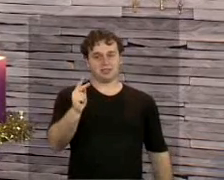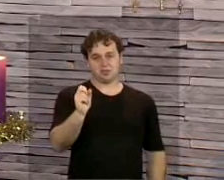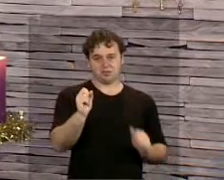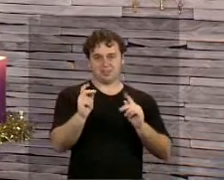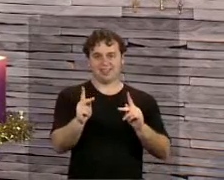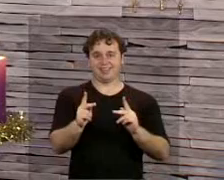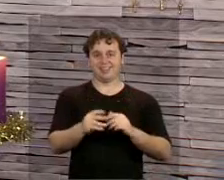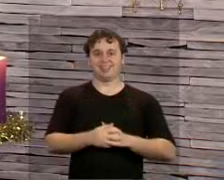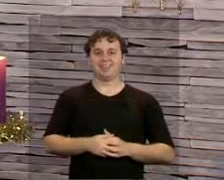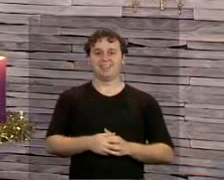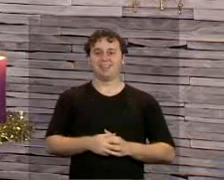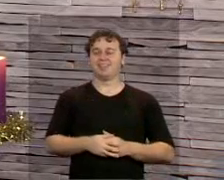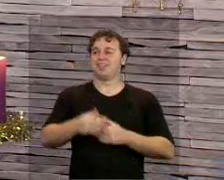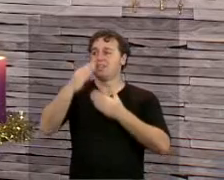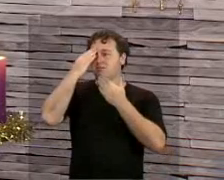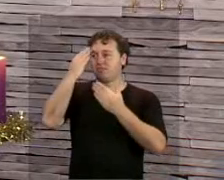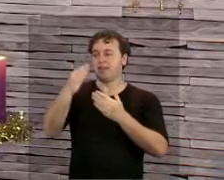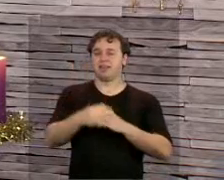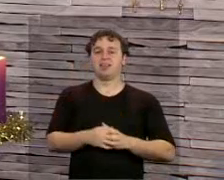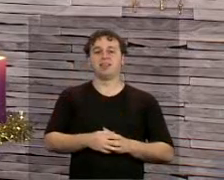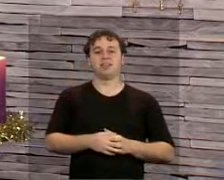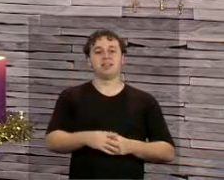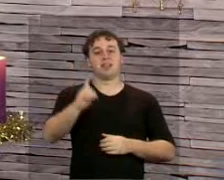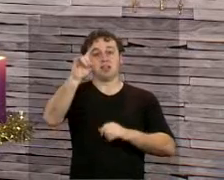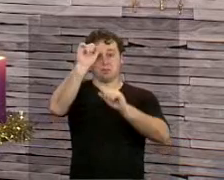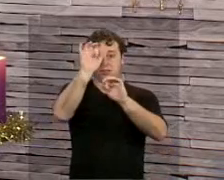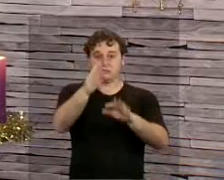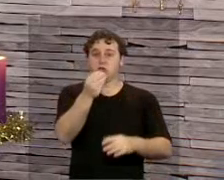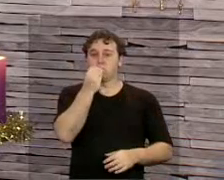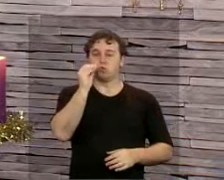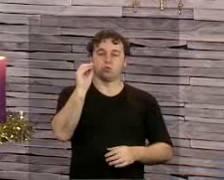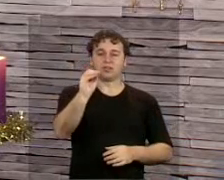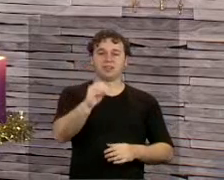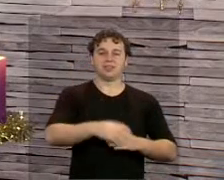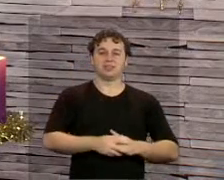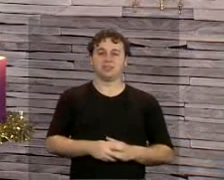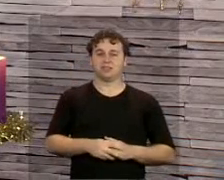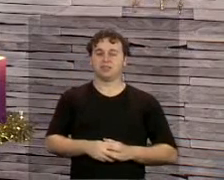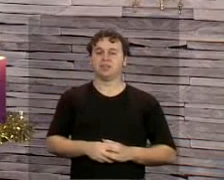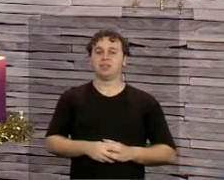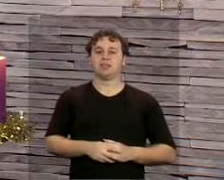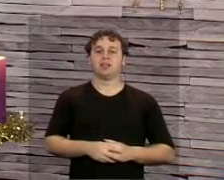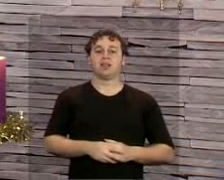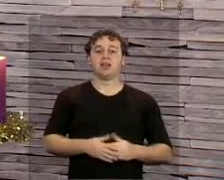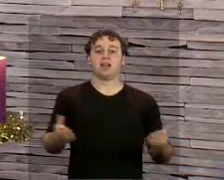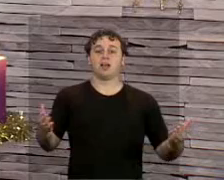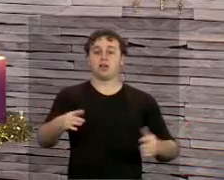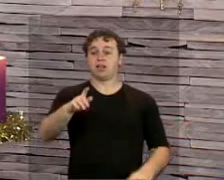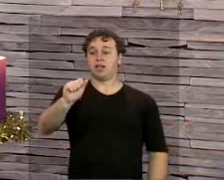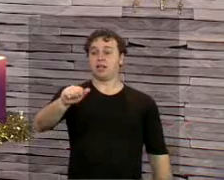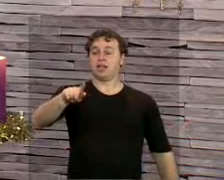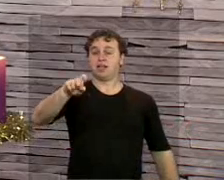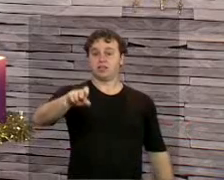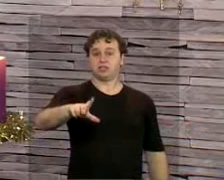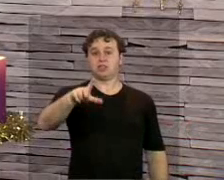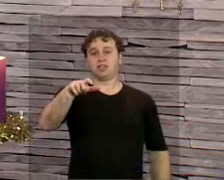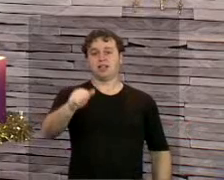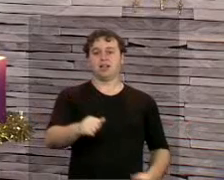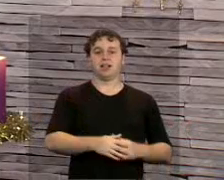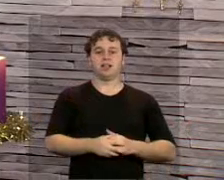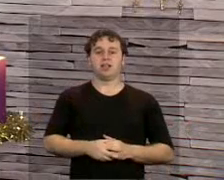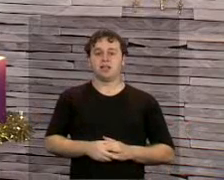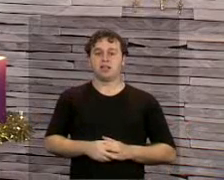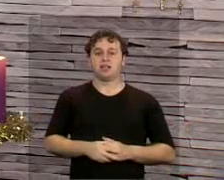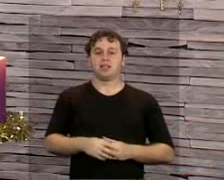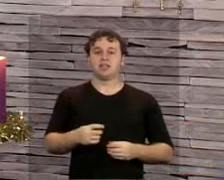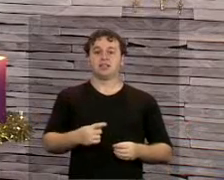familiares. Obrigado, padre. Fique com Deus, meu anjo. Um beijo carinhoso. Obrigado. A Ângela Clara Fernandes Gonçalves,